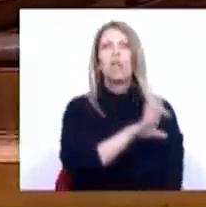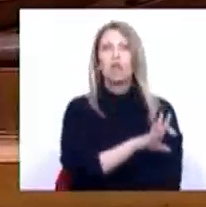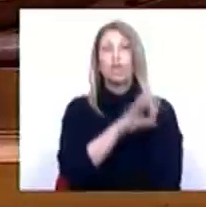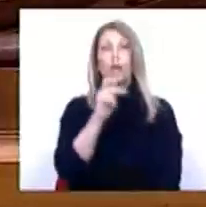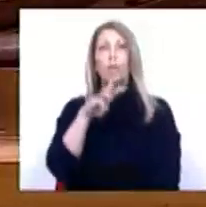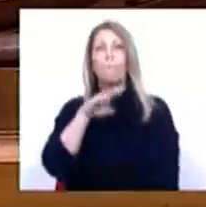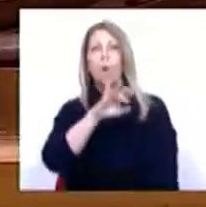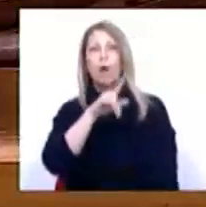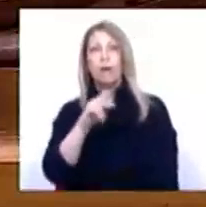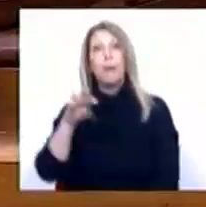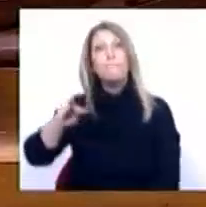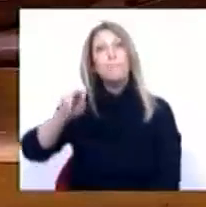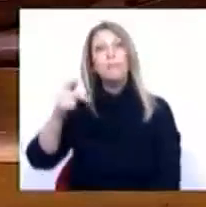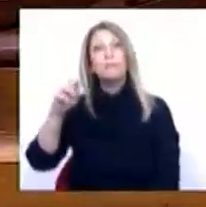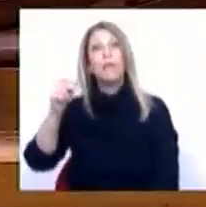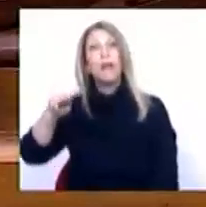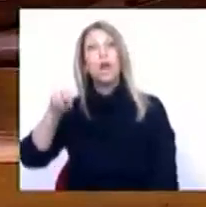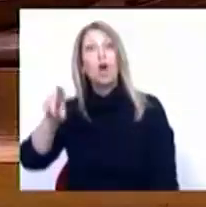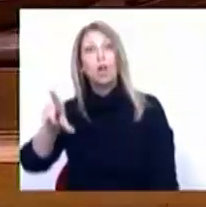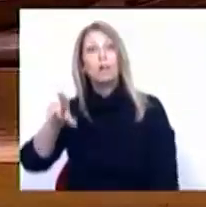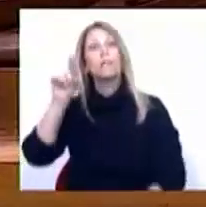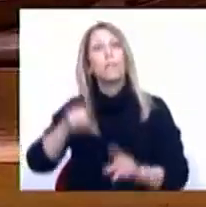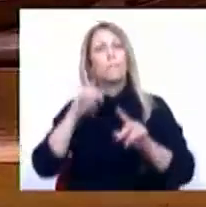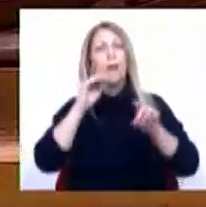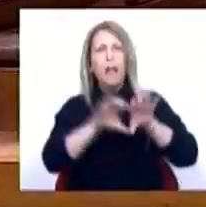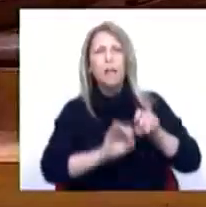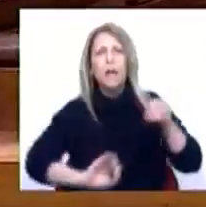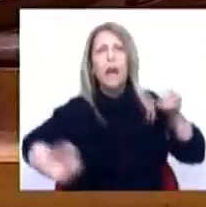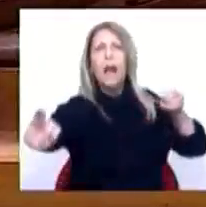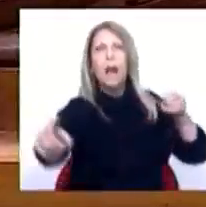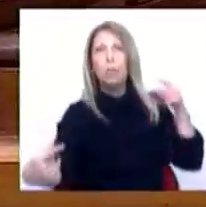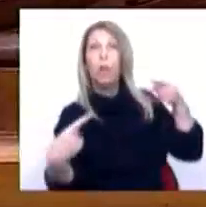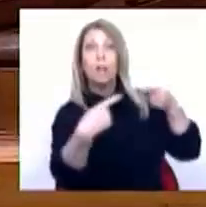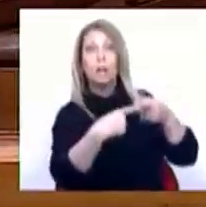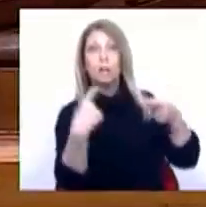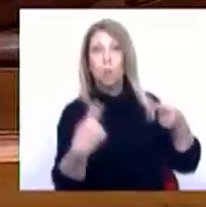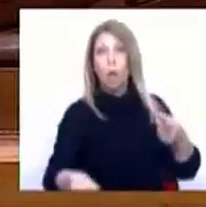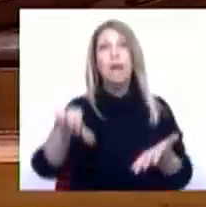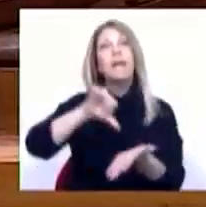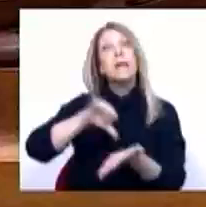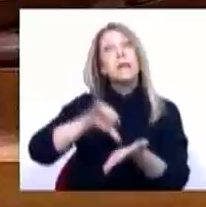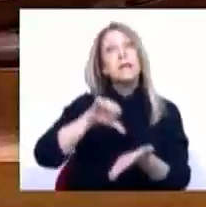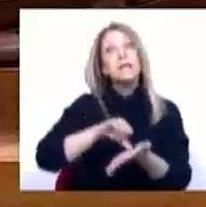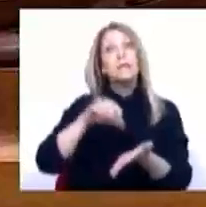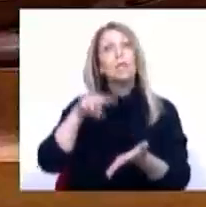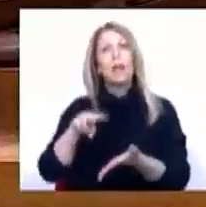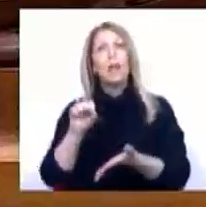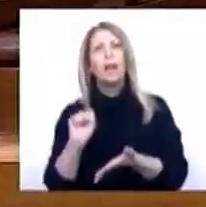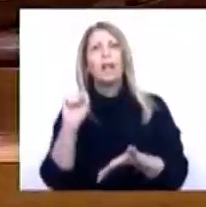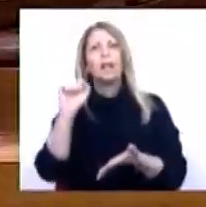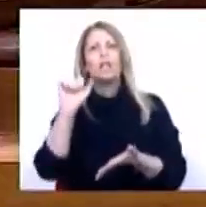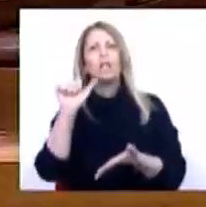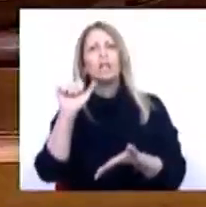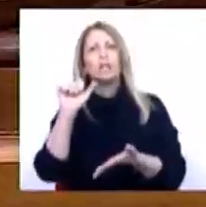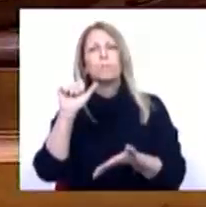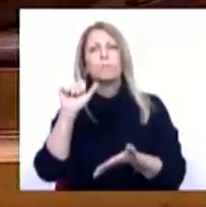ser um centro de tratamento de dados com os cabos submarinos que existem. Pode ser um centro de importação de LNG e depois de transshipping para